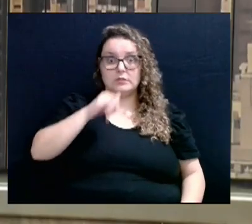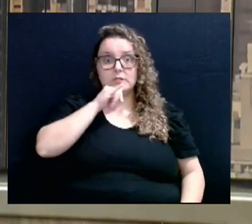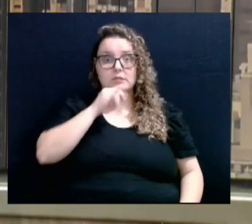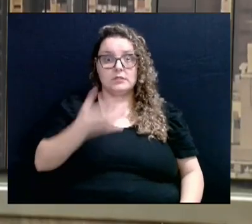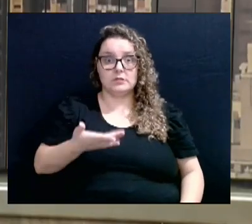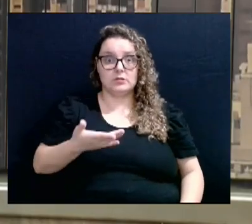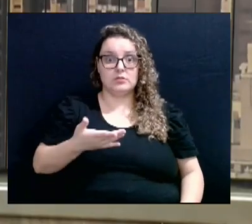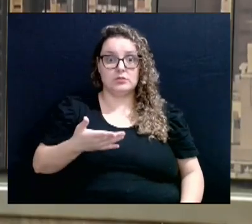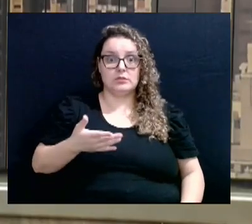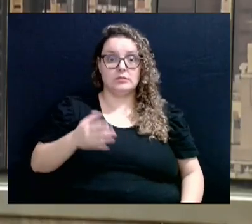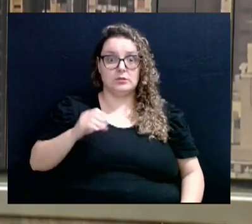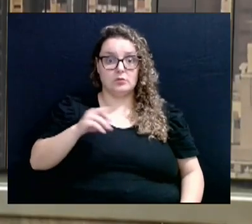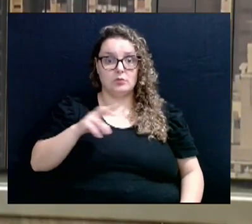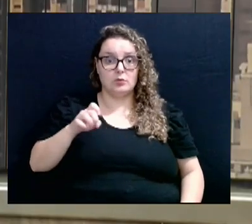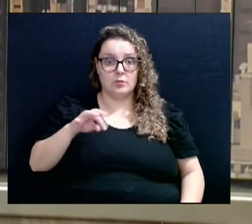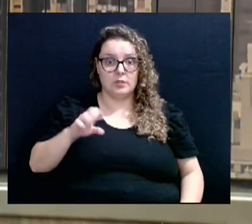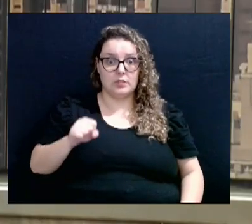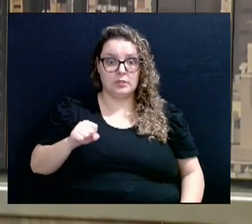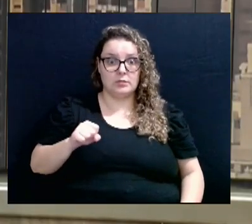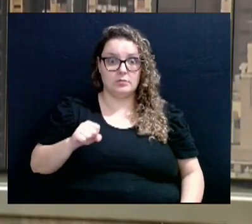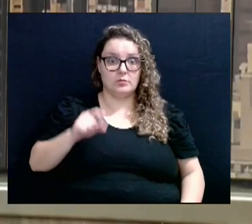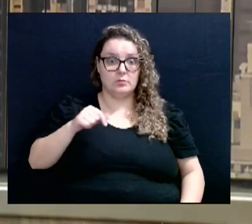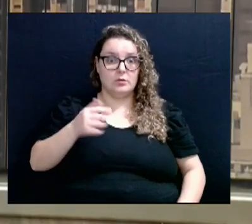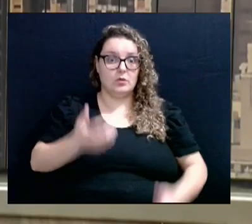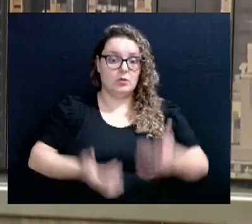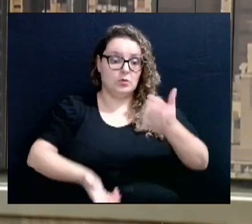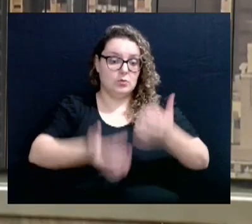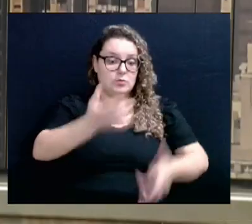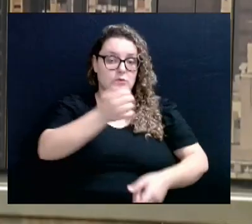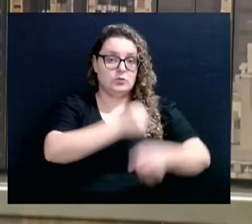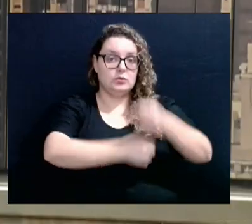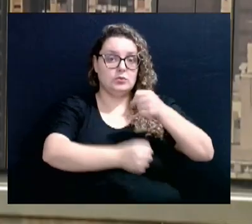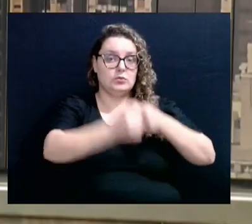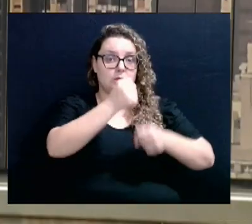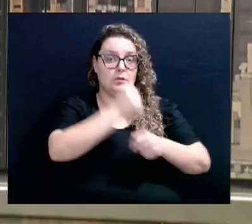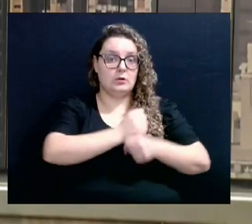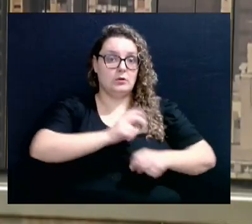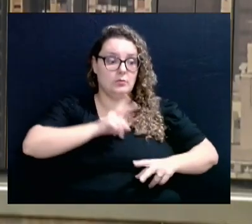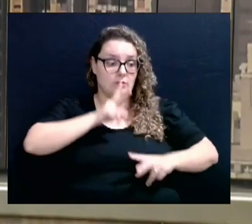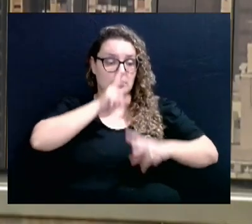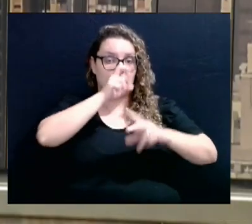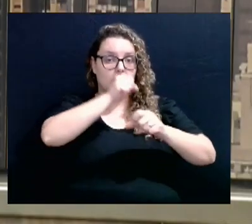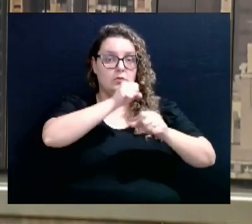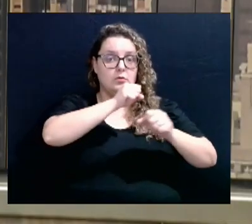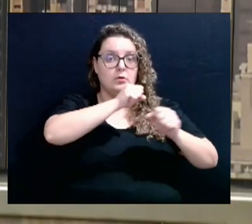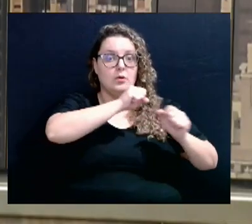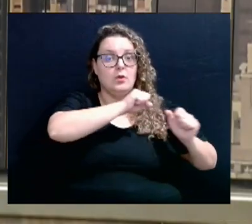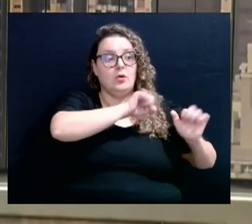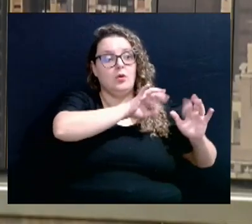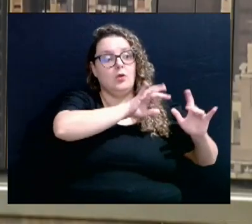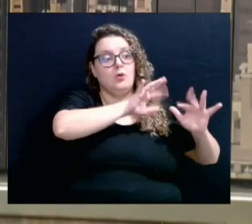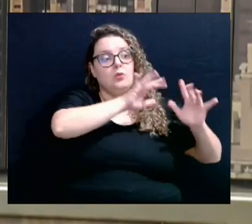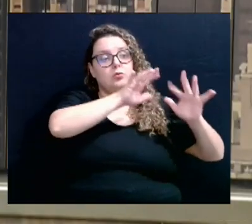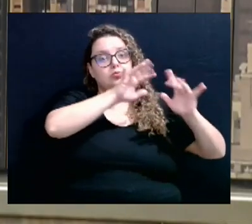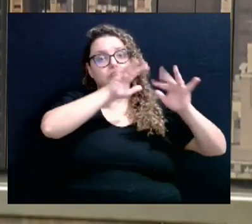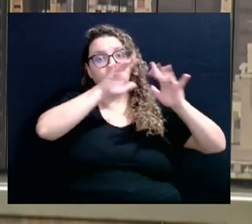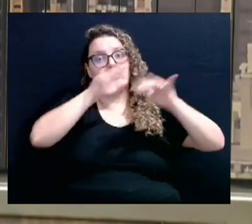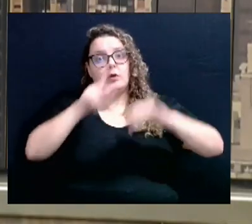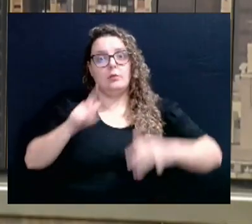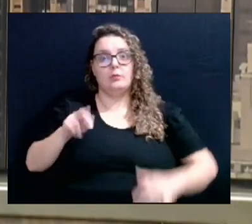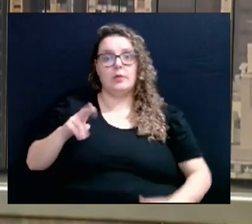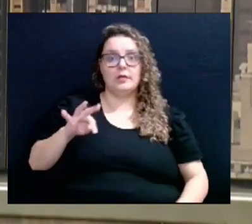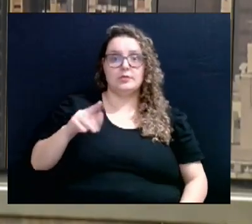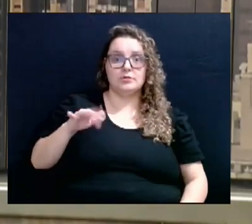acho que foram os incêndios do ano passado, intensos, né? Que acabaram trazendo as partículas que ficaram suspensas no ar.